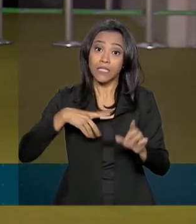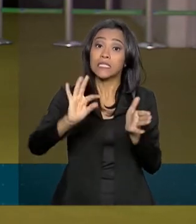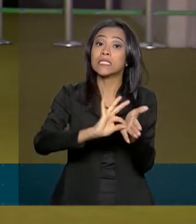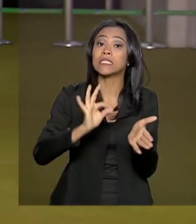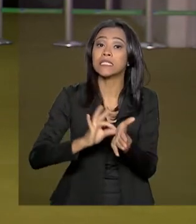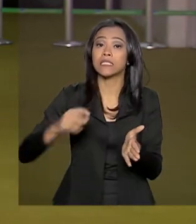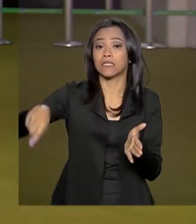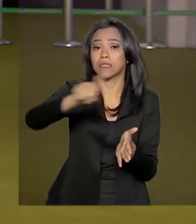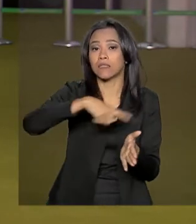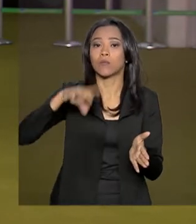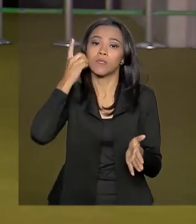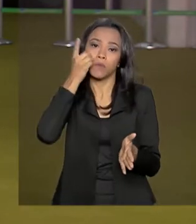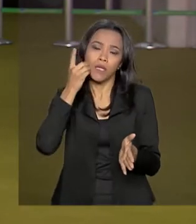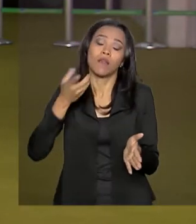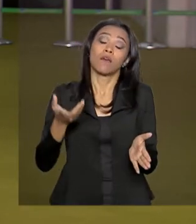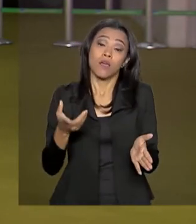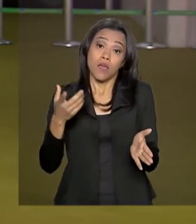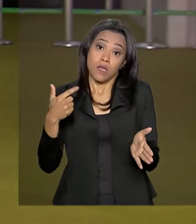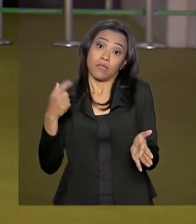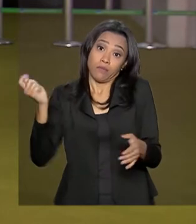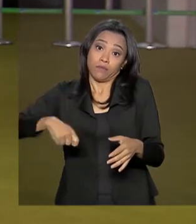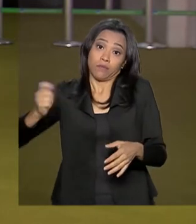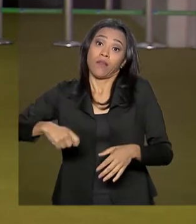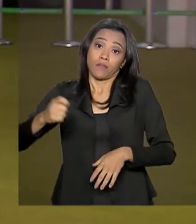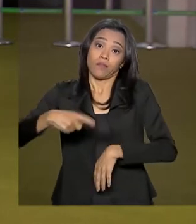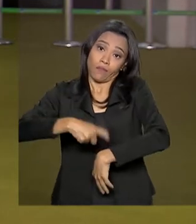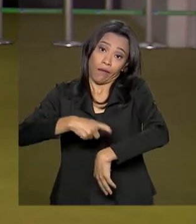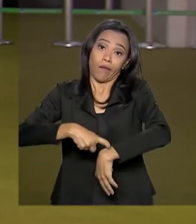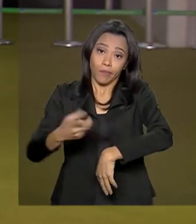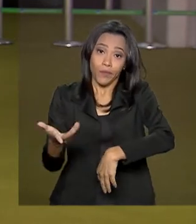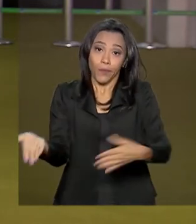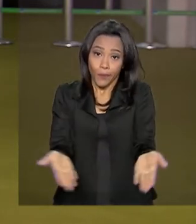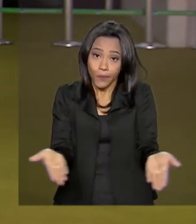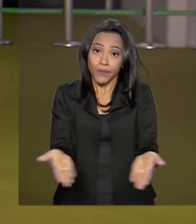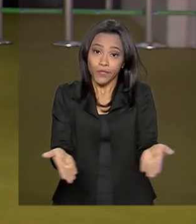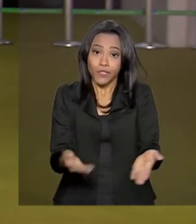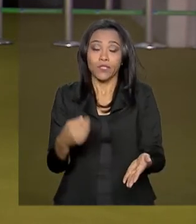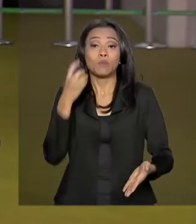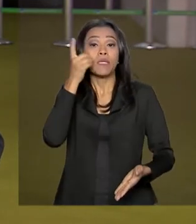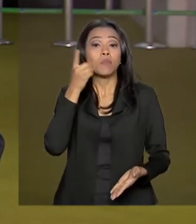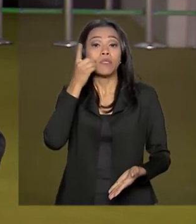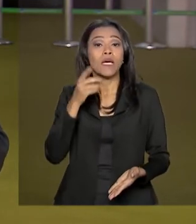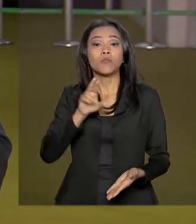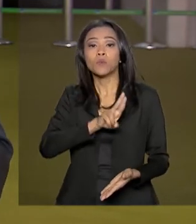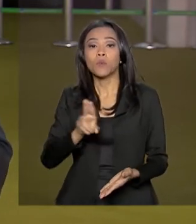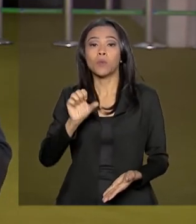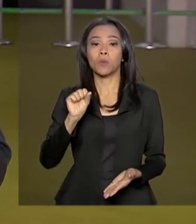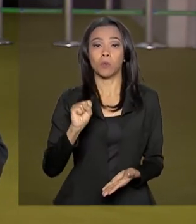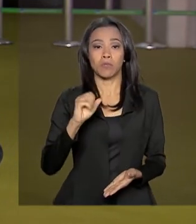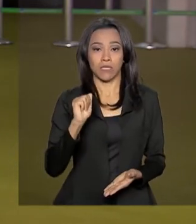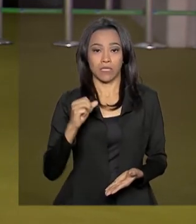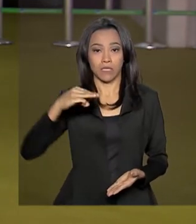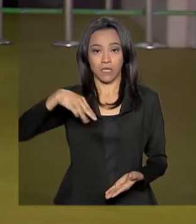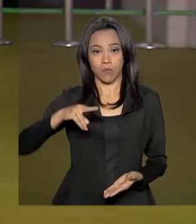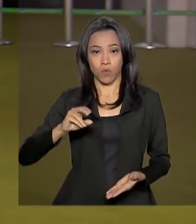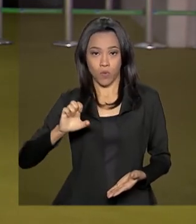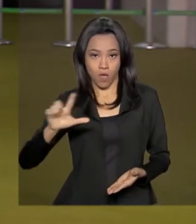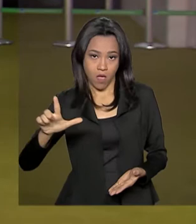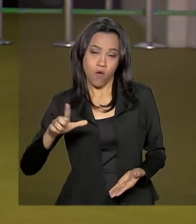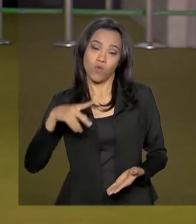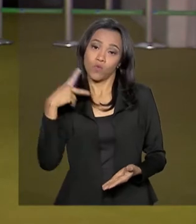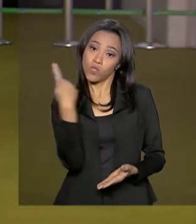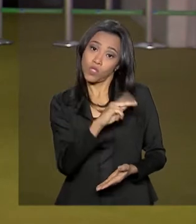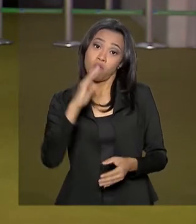expectativa é que dê tempo ainda hoje do relator o deputado samuel moreira é fazer dar o seu voto complementar